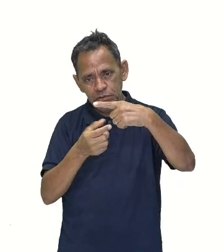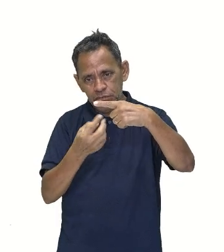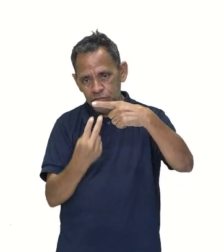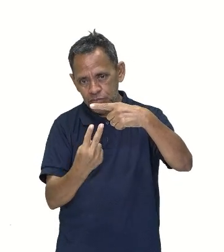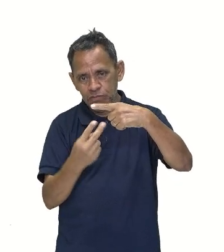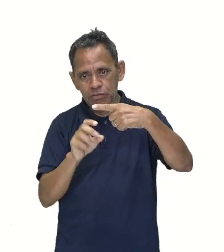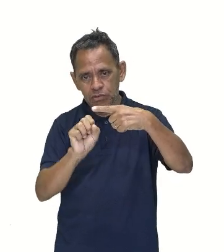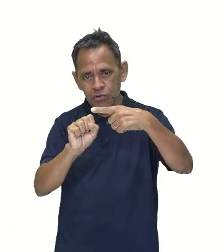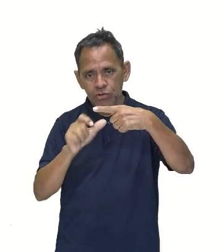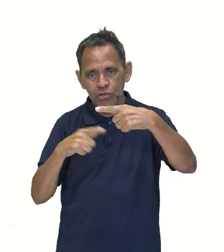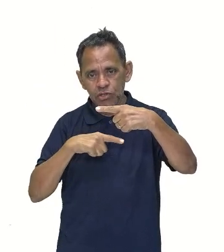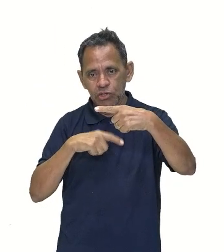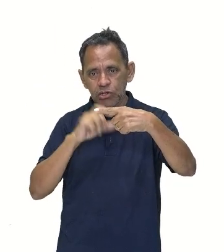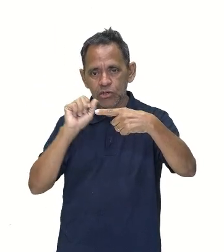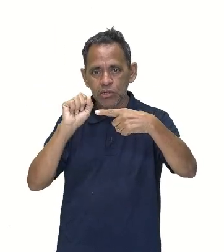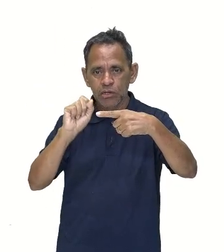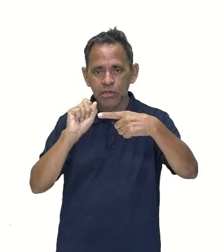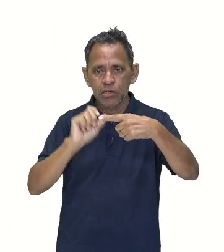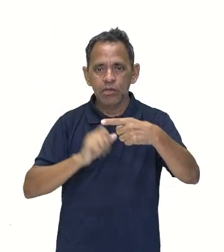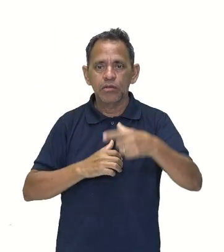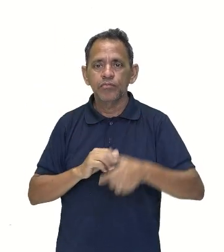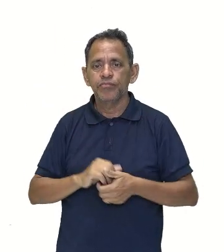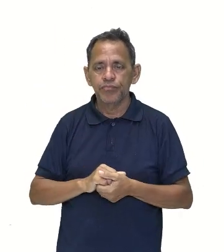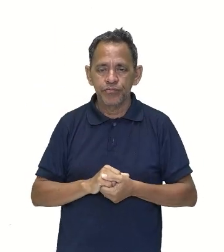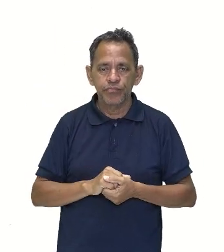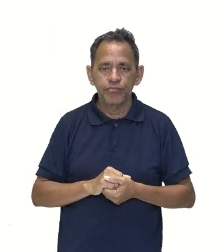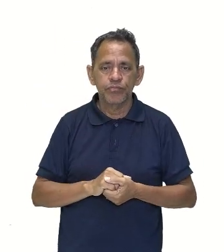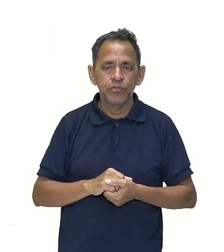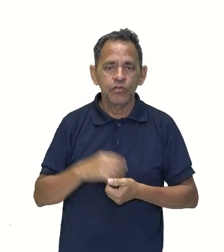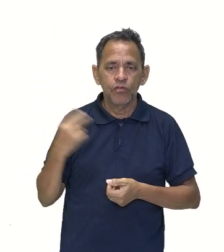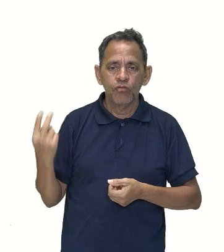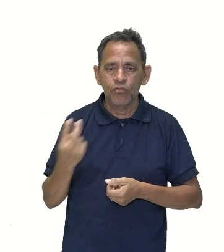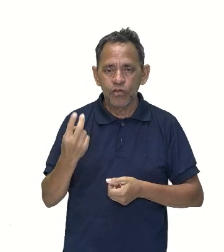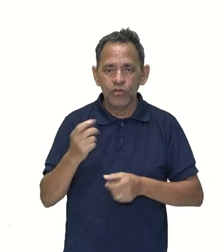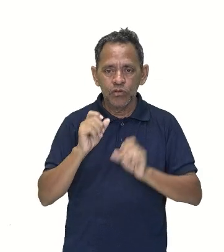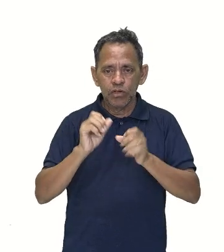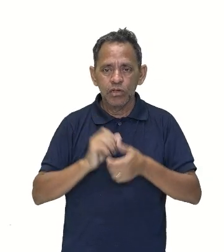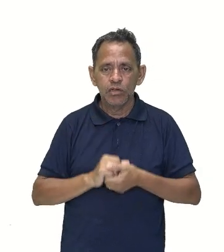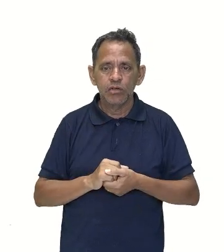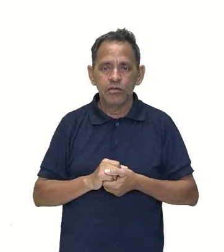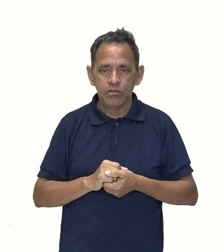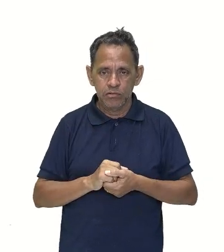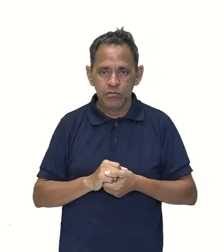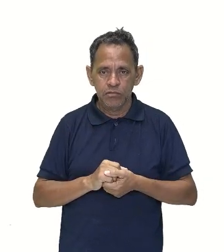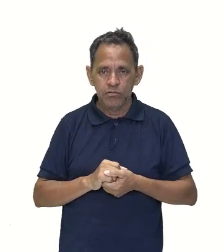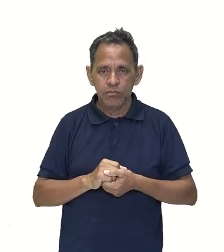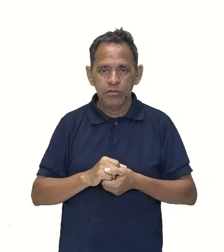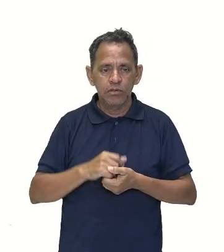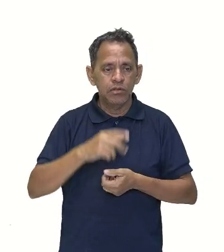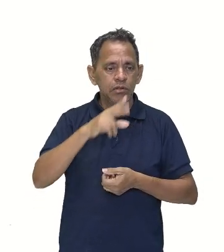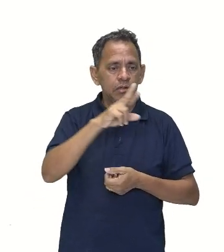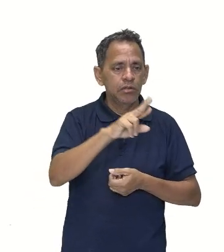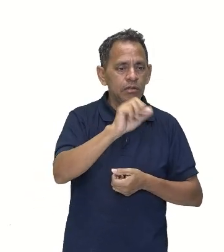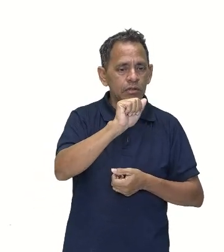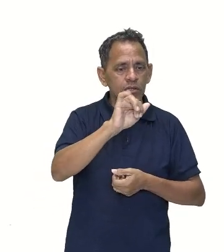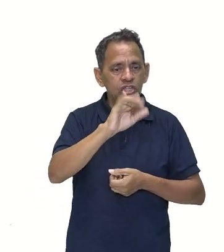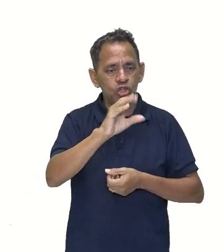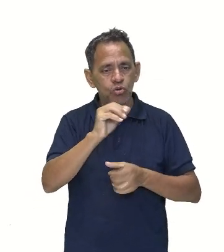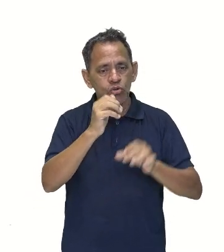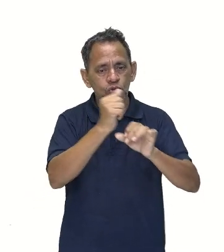eu obtenho o valor do raio. Então, tá aqui, ó. Raio é igual